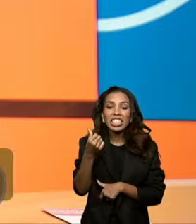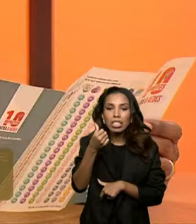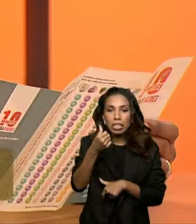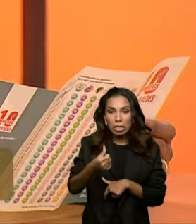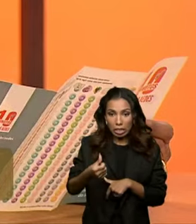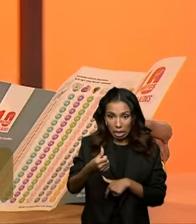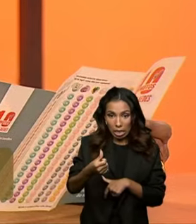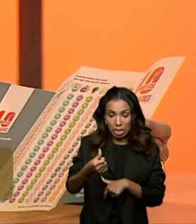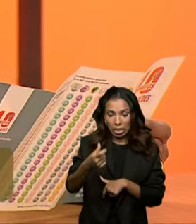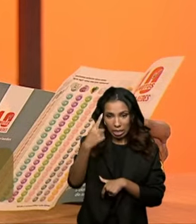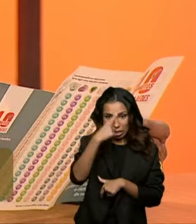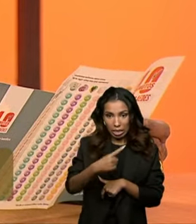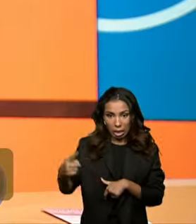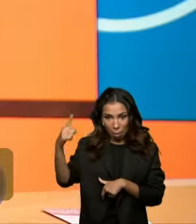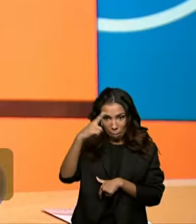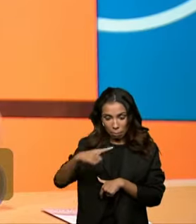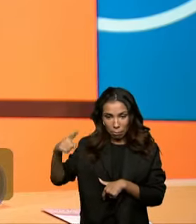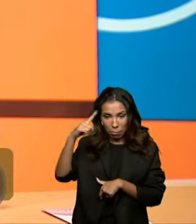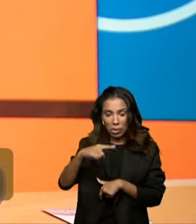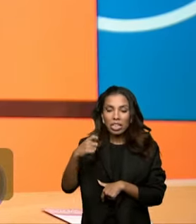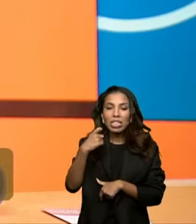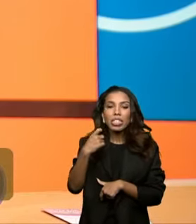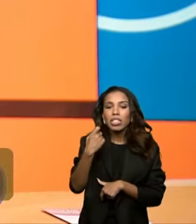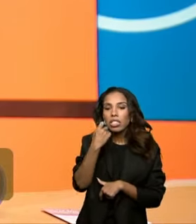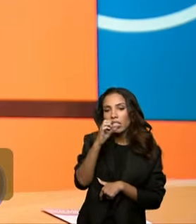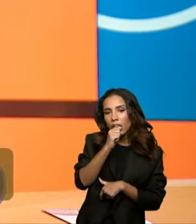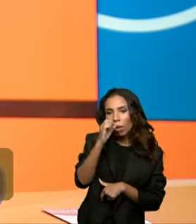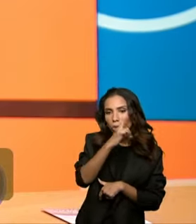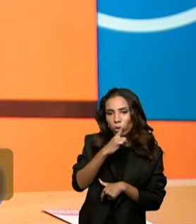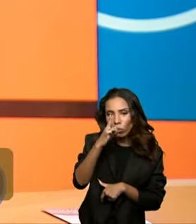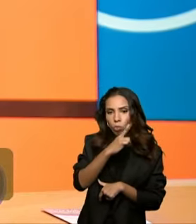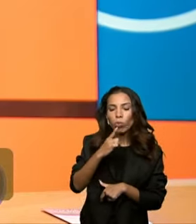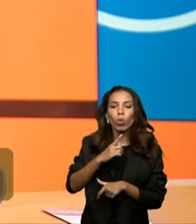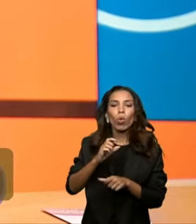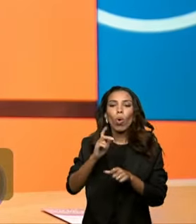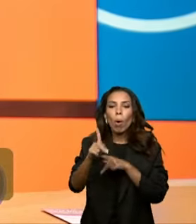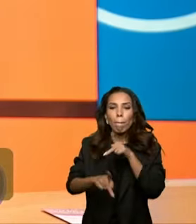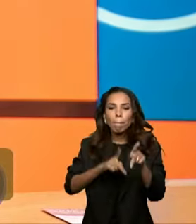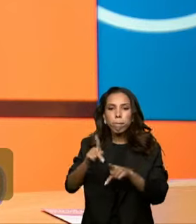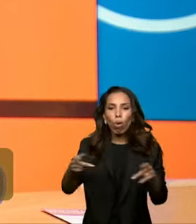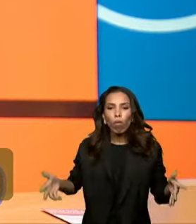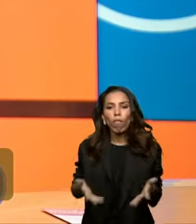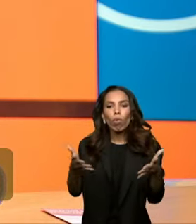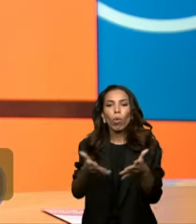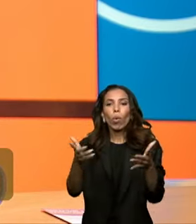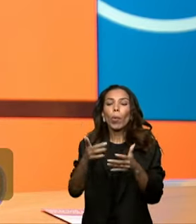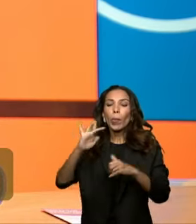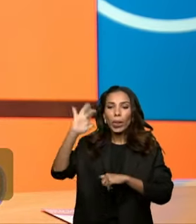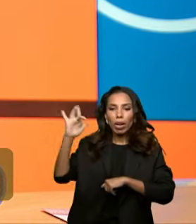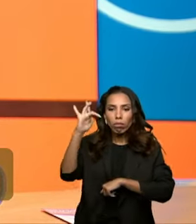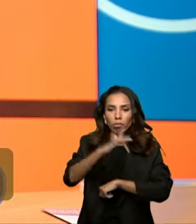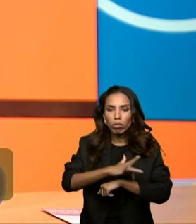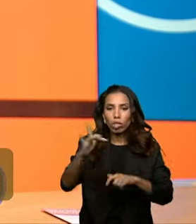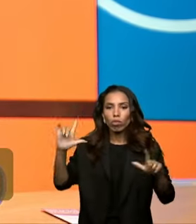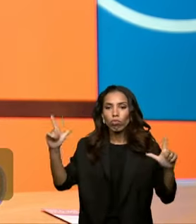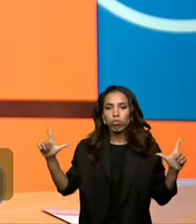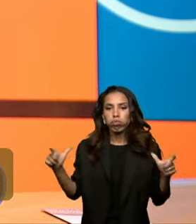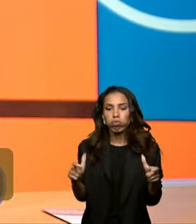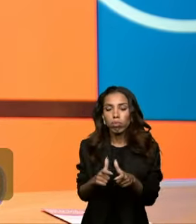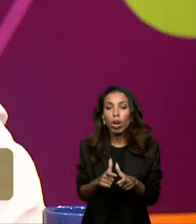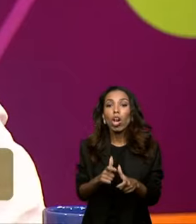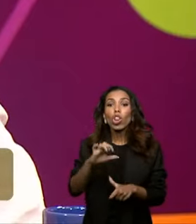foi mobilizada para eliminar os criadouros durante esse tempo. E Singapura conseguiu diminuir mais